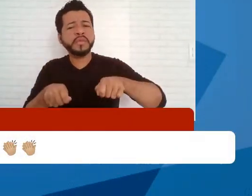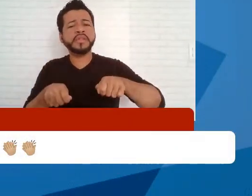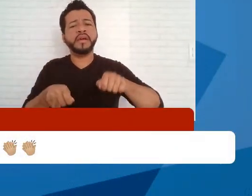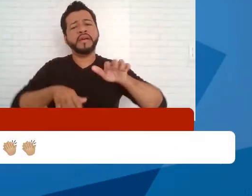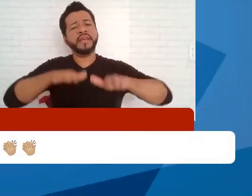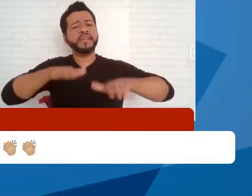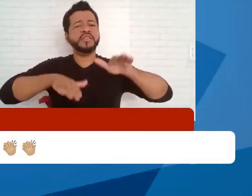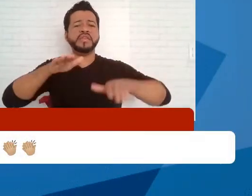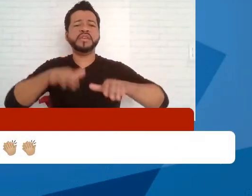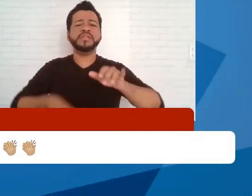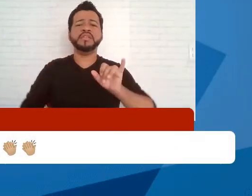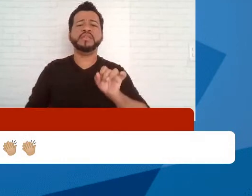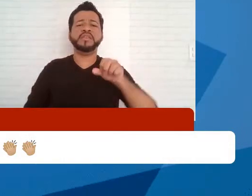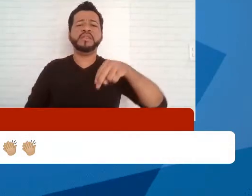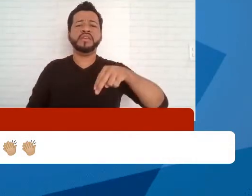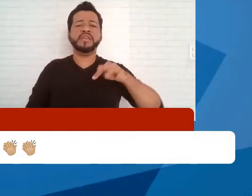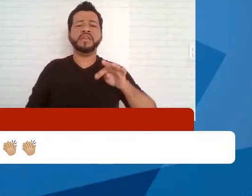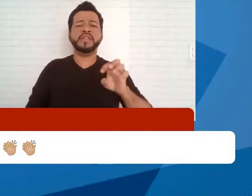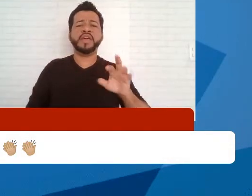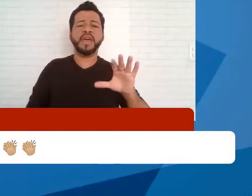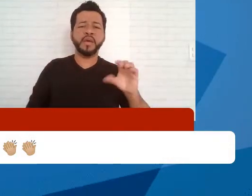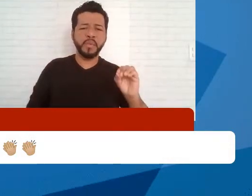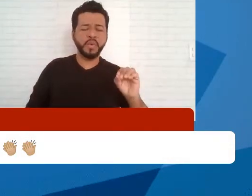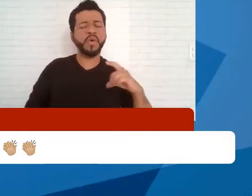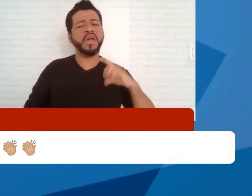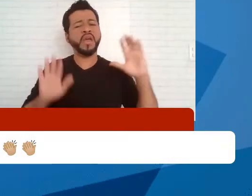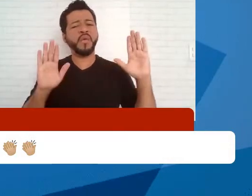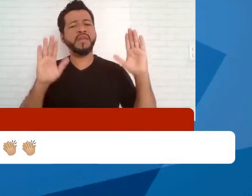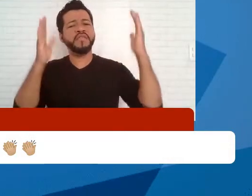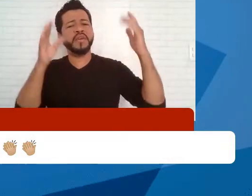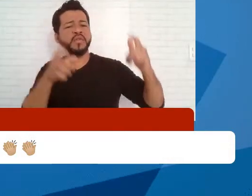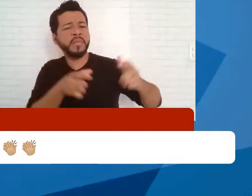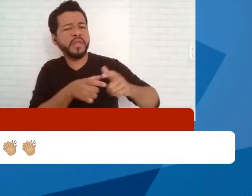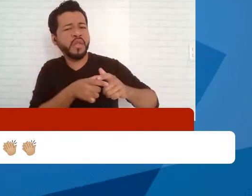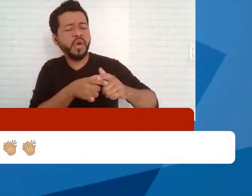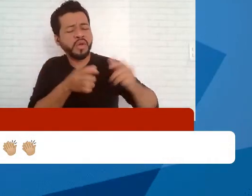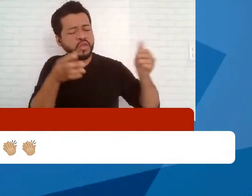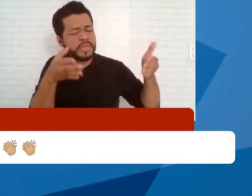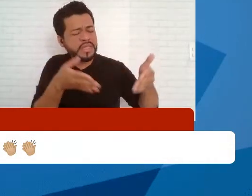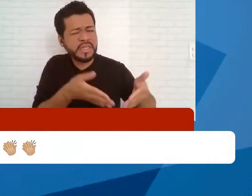sempre foi um evento menor, específico,